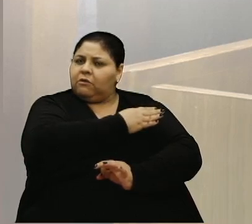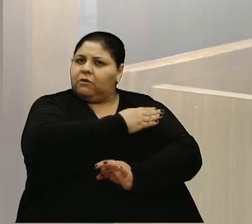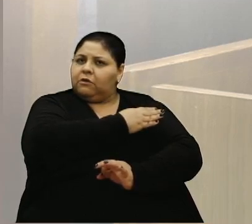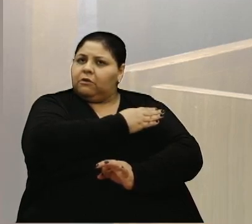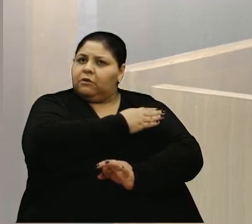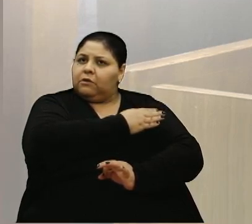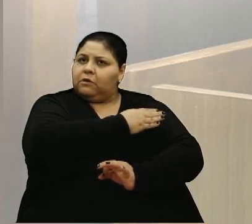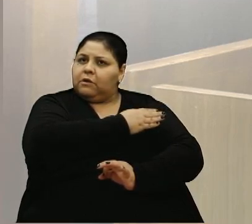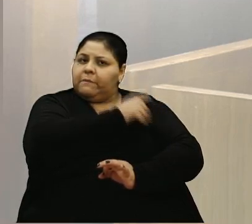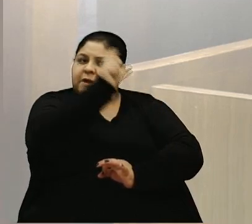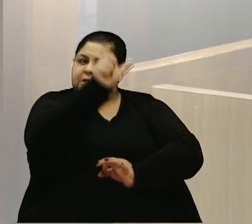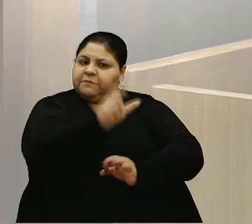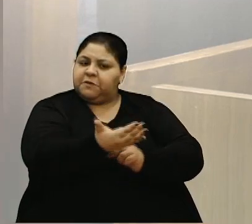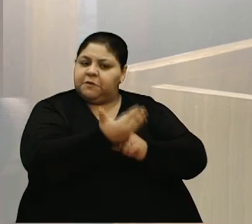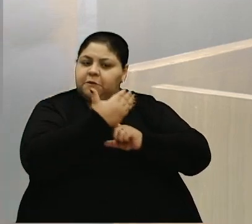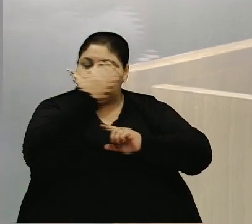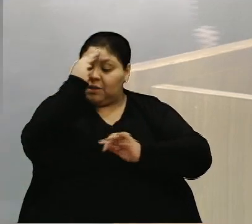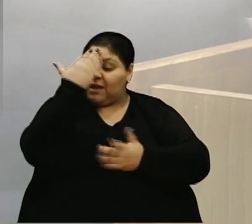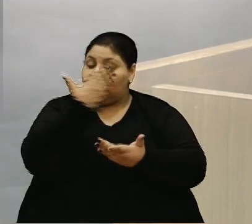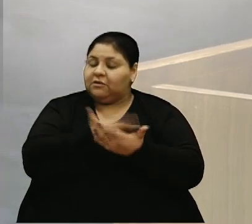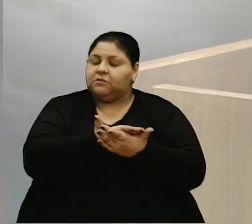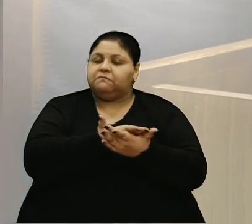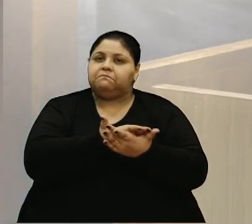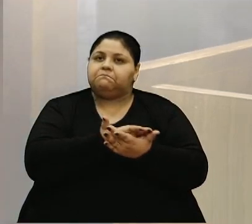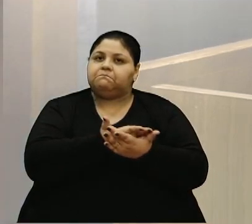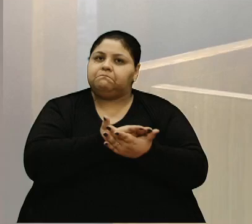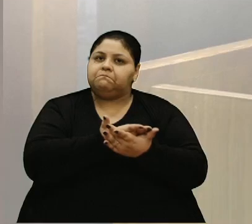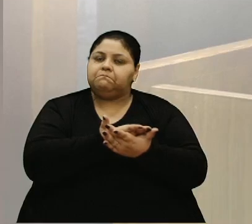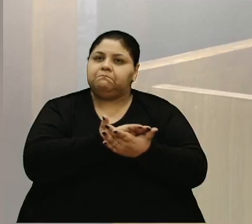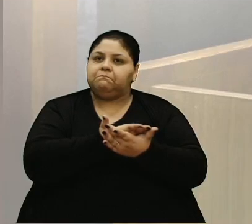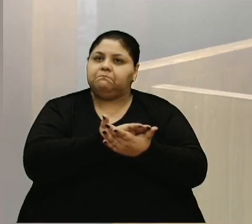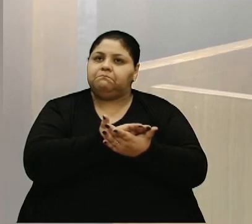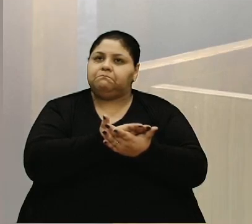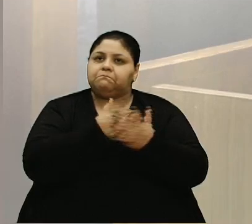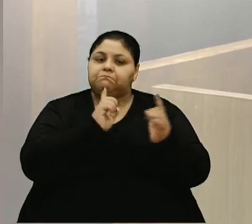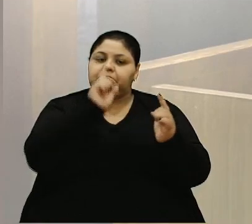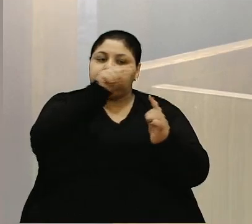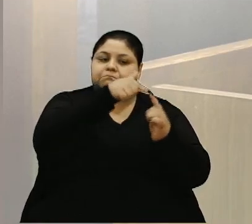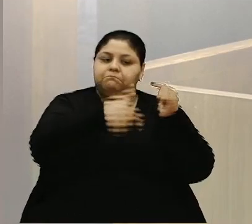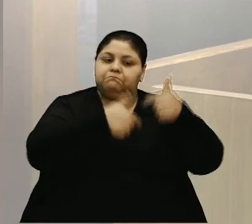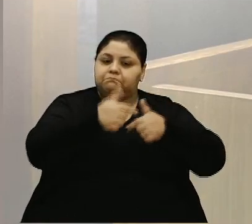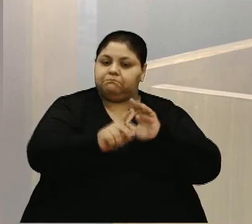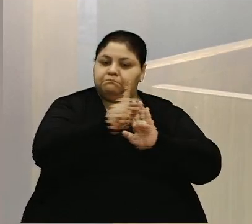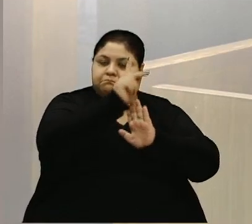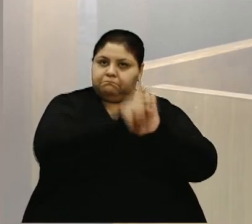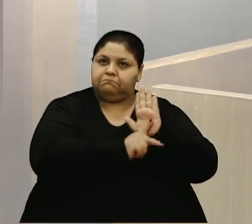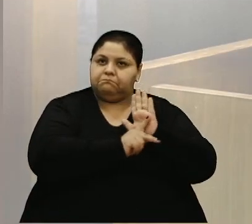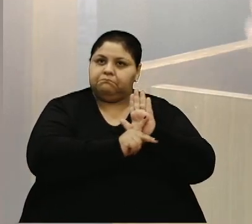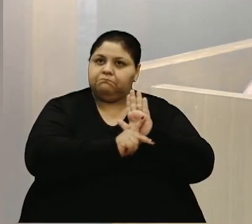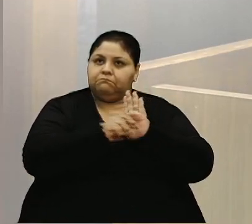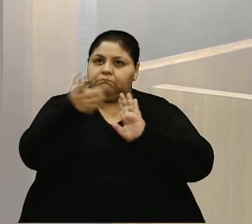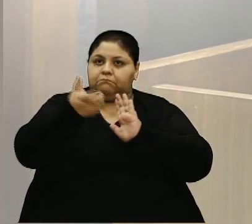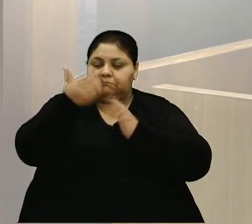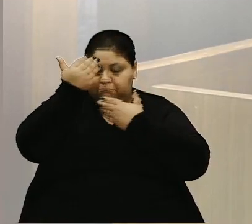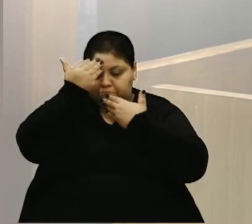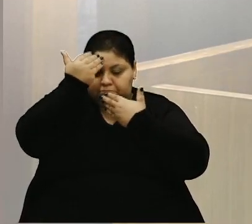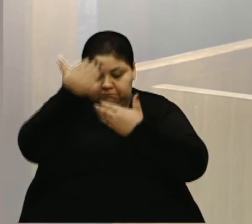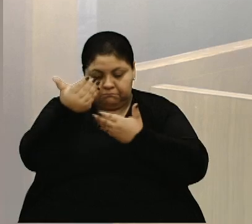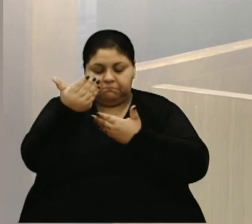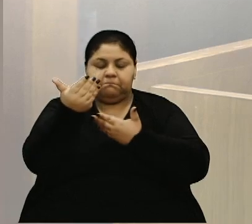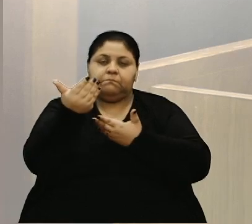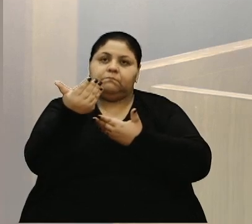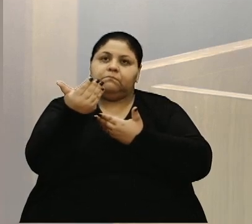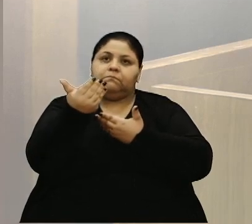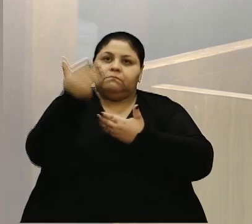que me ajudam e que acreditam, né, nas minhas ideias, nos meus projetos. Então, queria fazer um agradecimento aqui